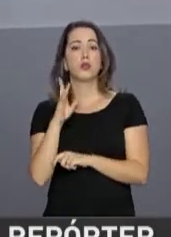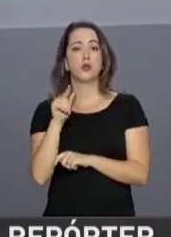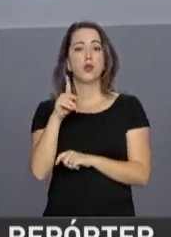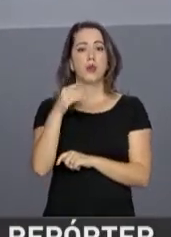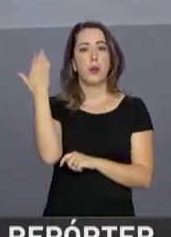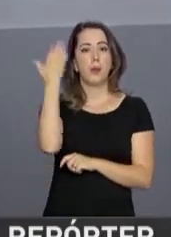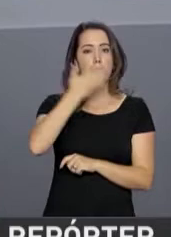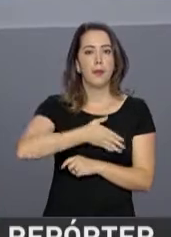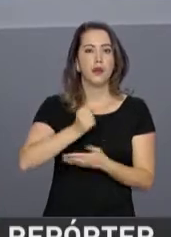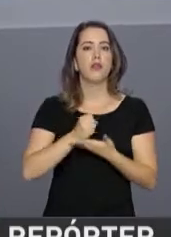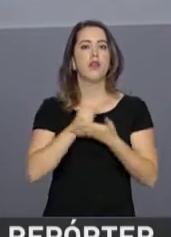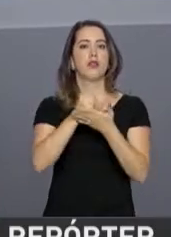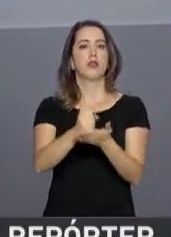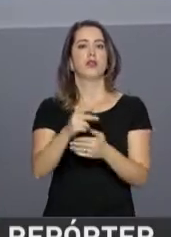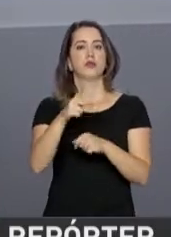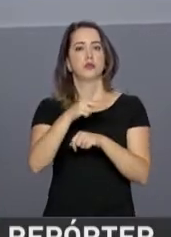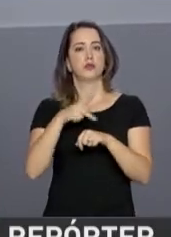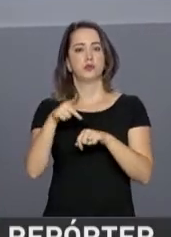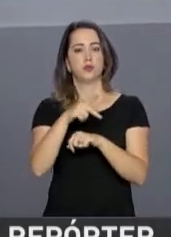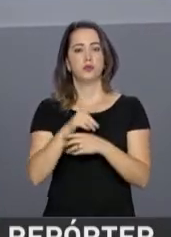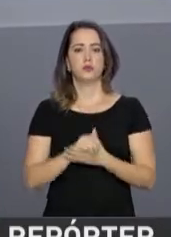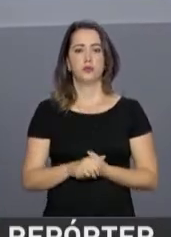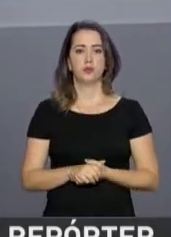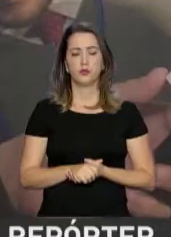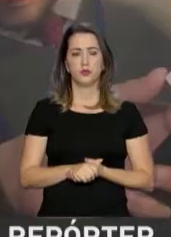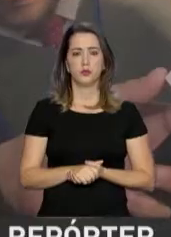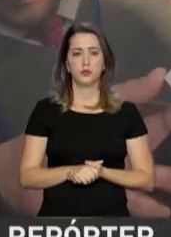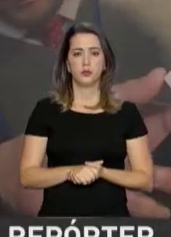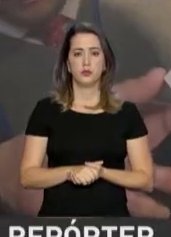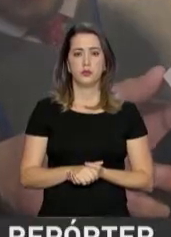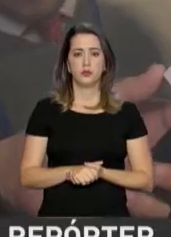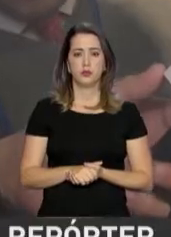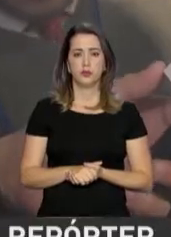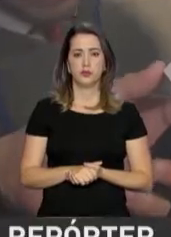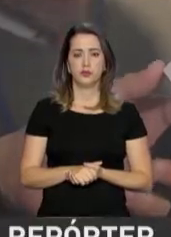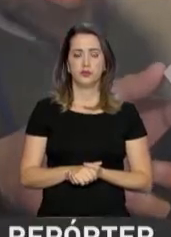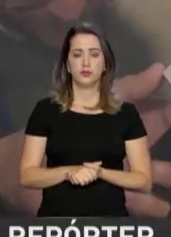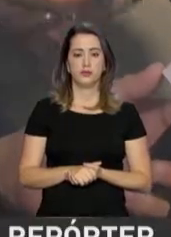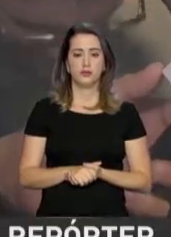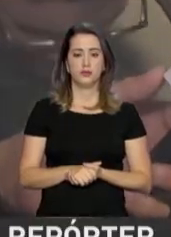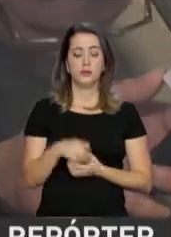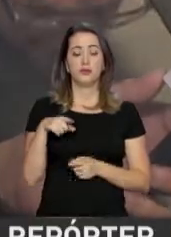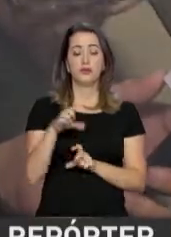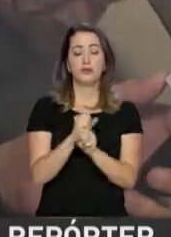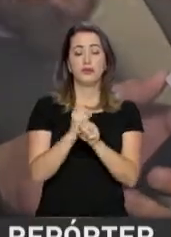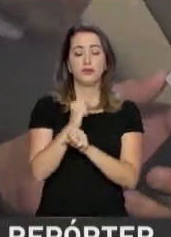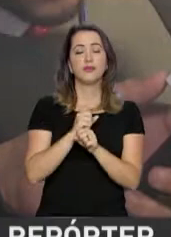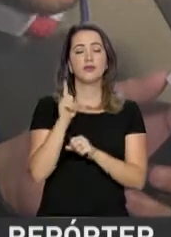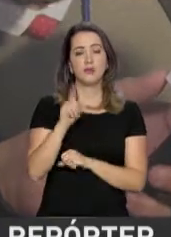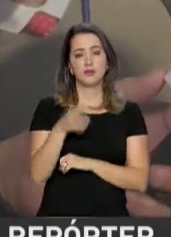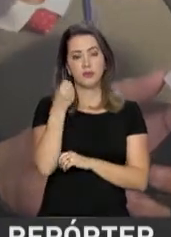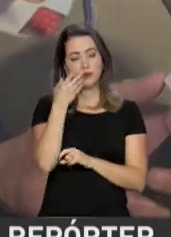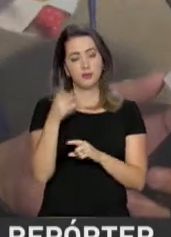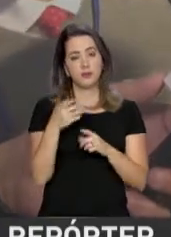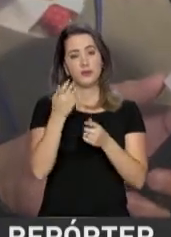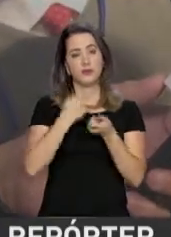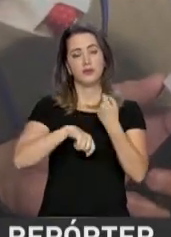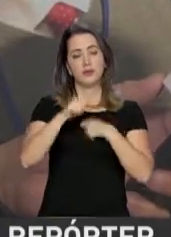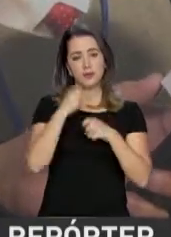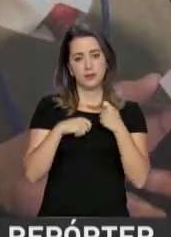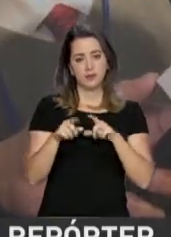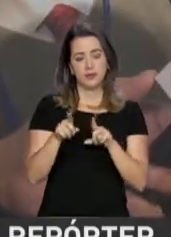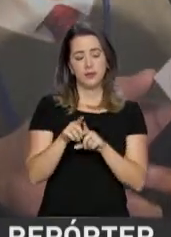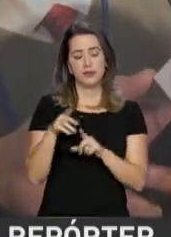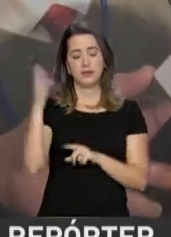prova da disposição de investir no país este ano sem dúvida será um ano muito positivo da economia brasileira e